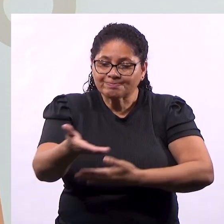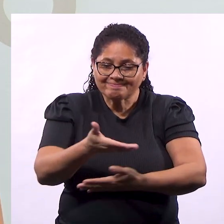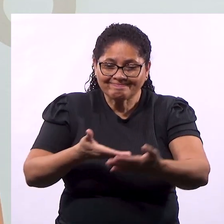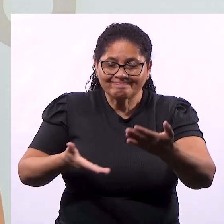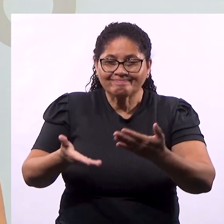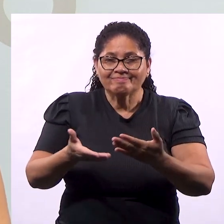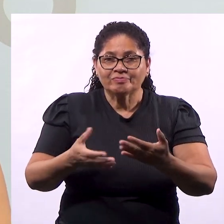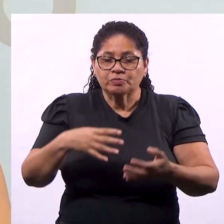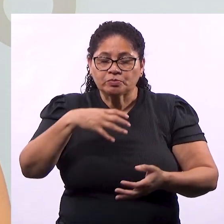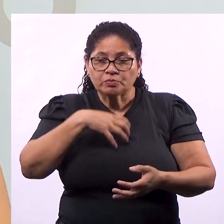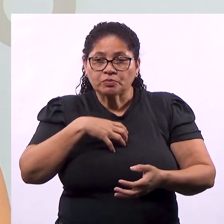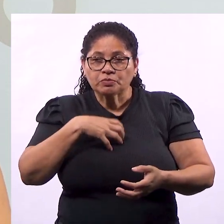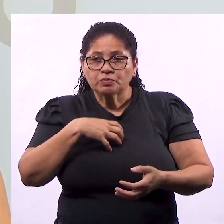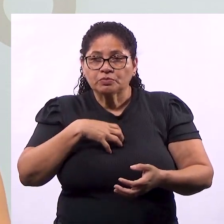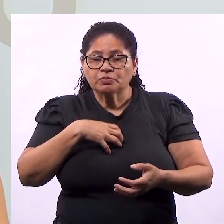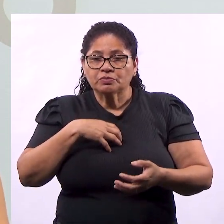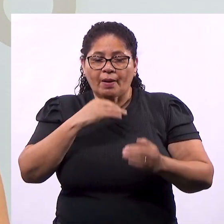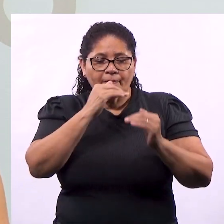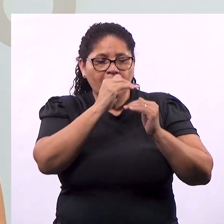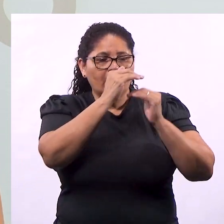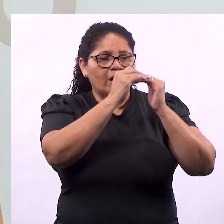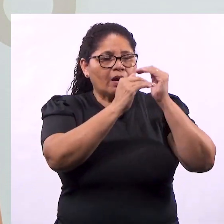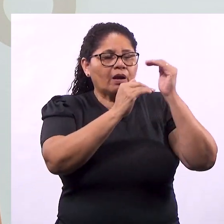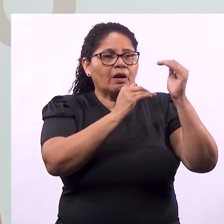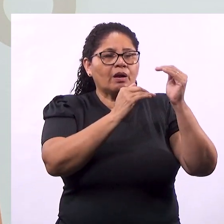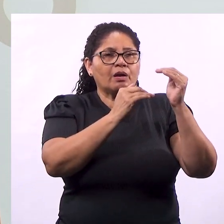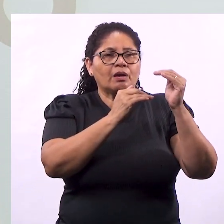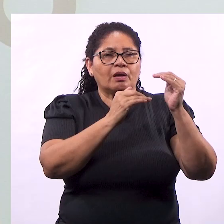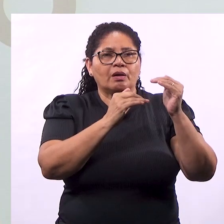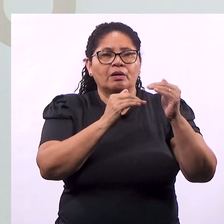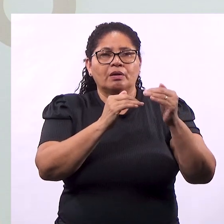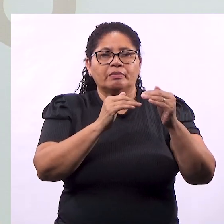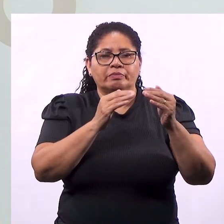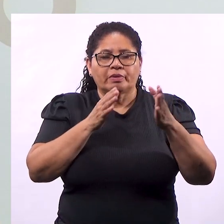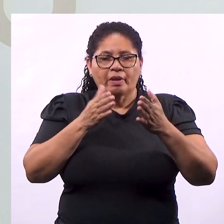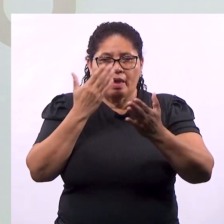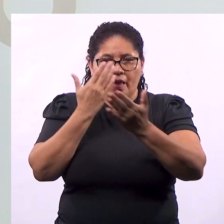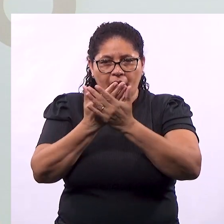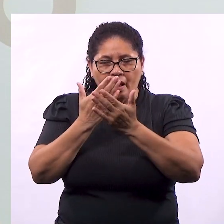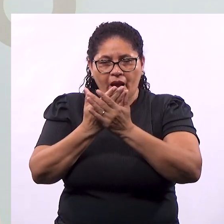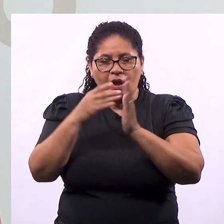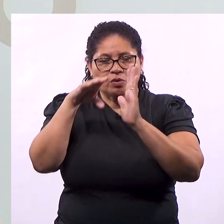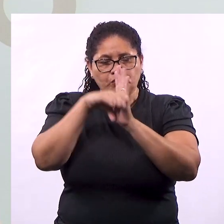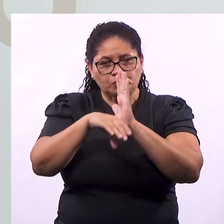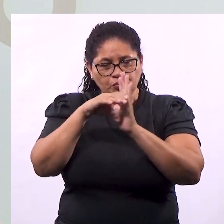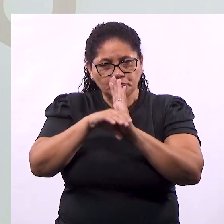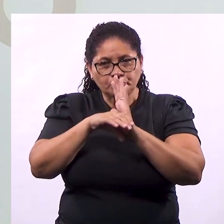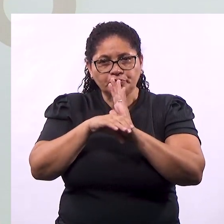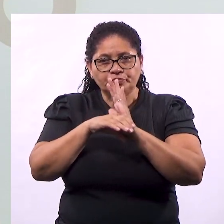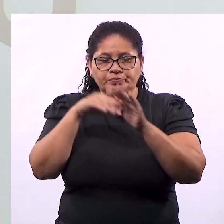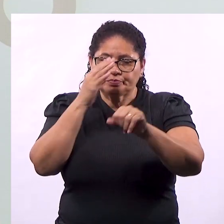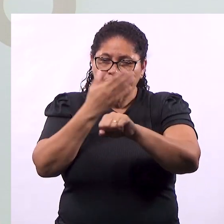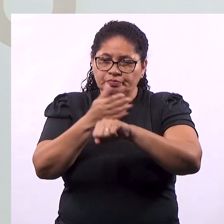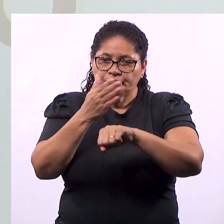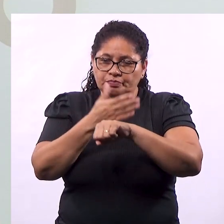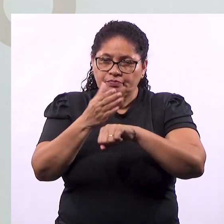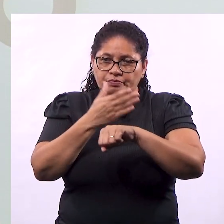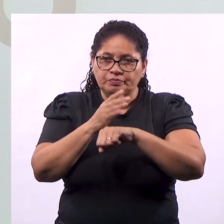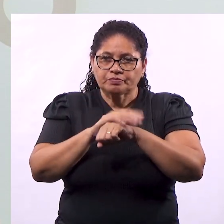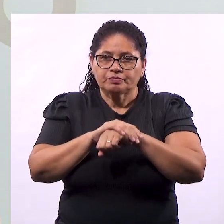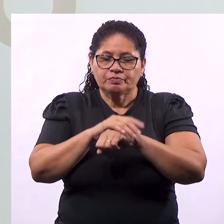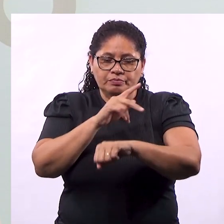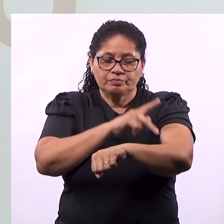ficar articulados É nesse sentido que você vai construir o roteiro conceitual a partir da identificação da